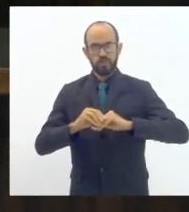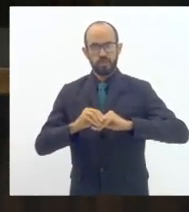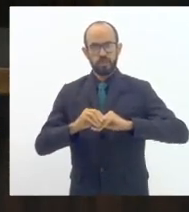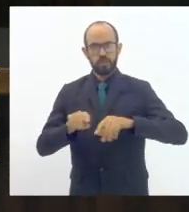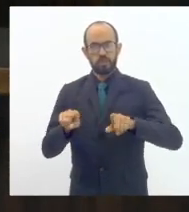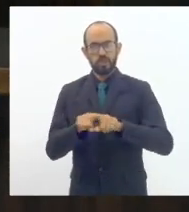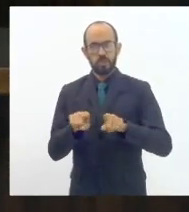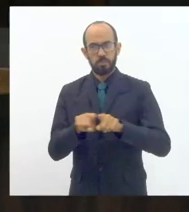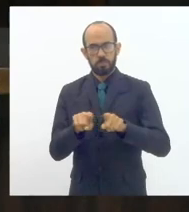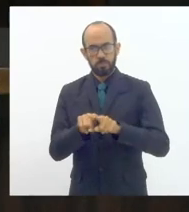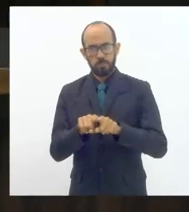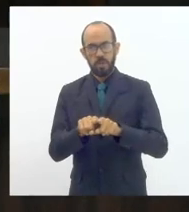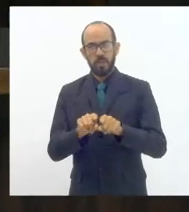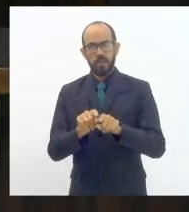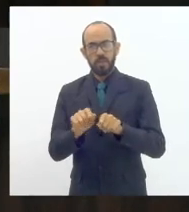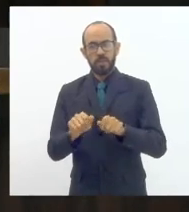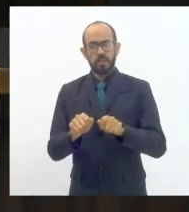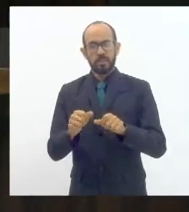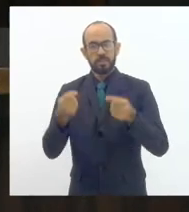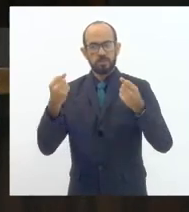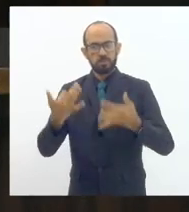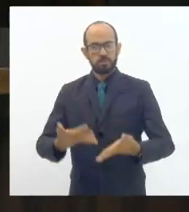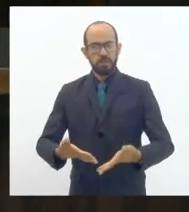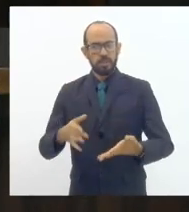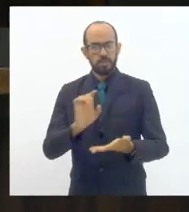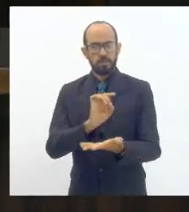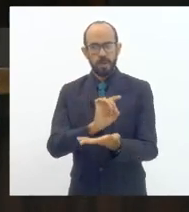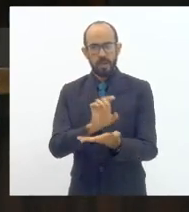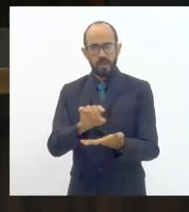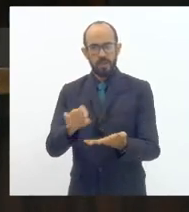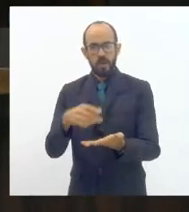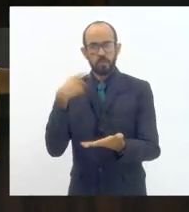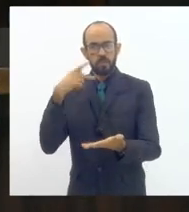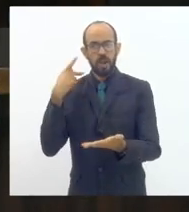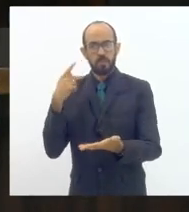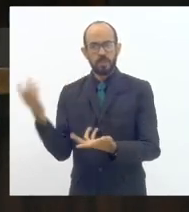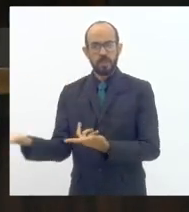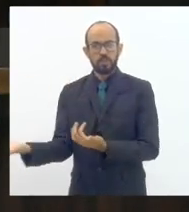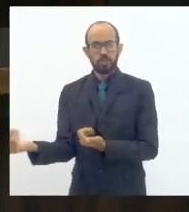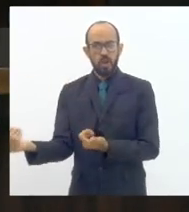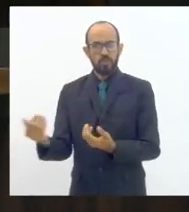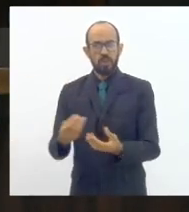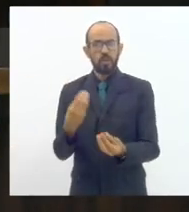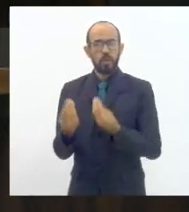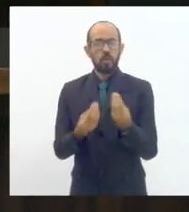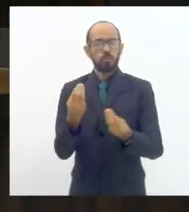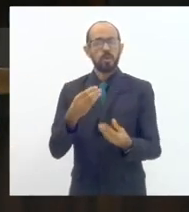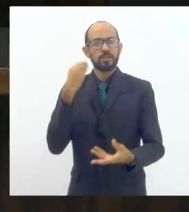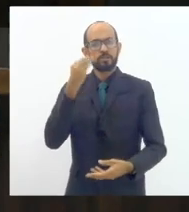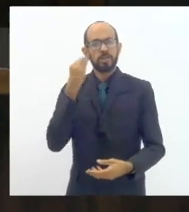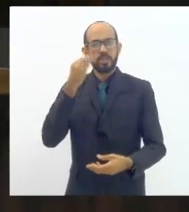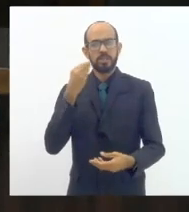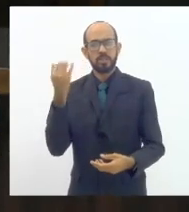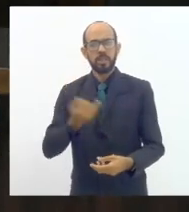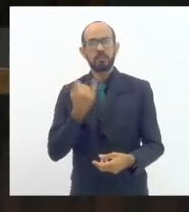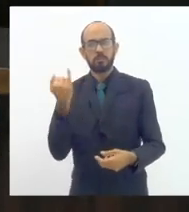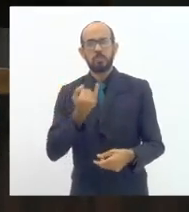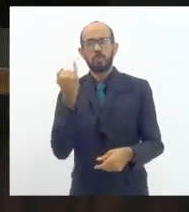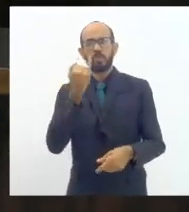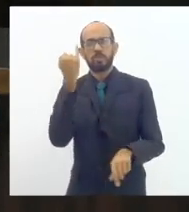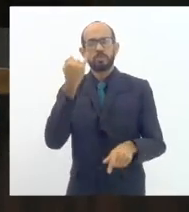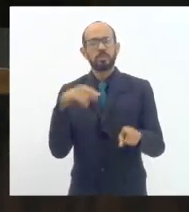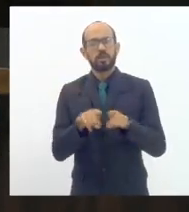forma, digam um pouco para os nossos parlamentares juvenis sobre como é essa experiência e a importância